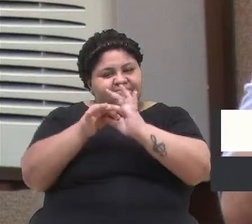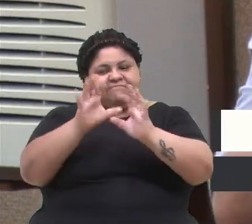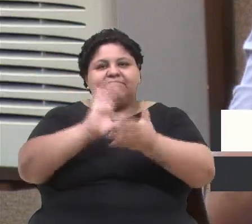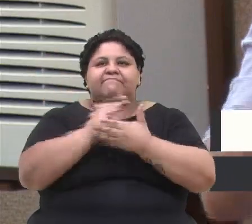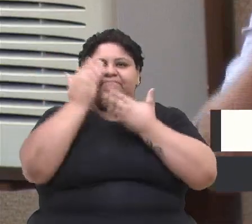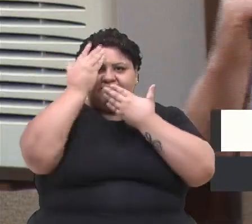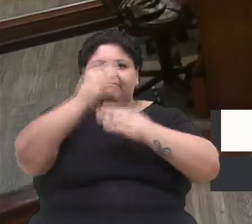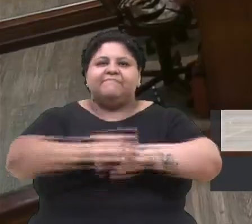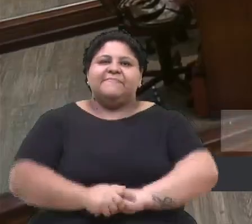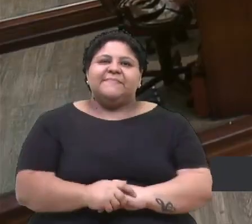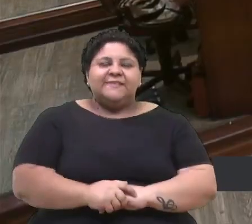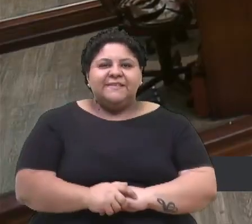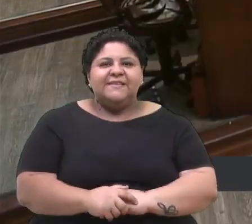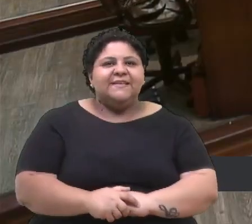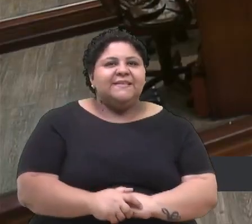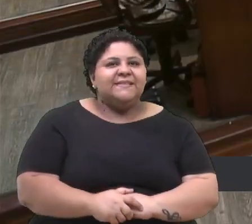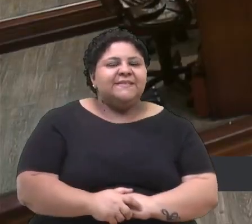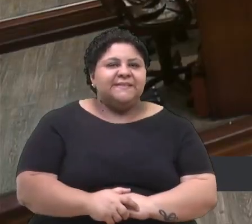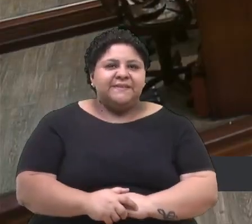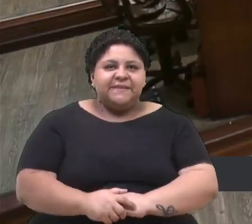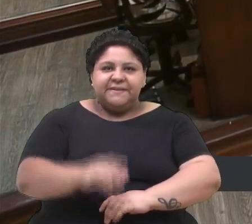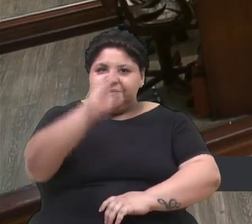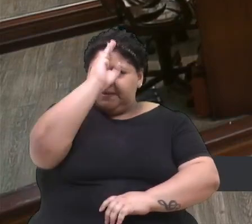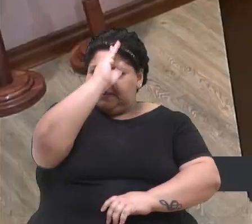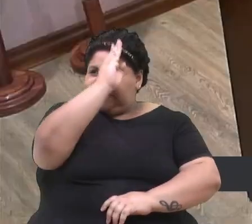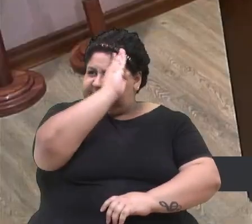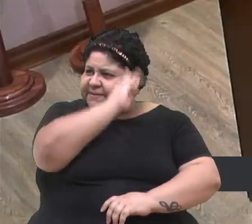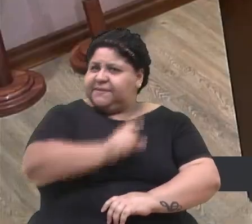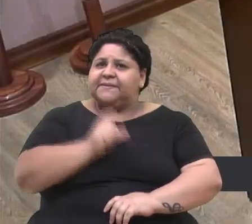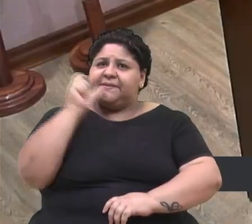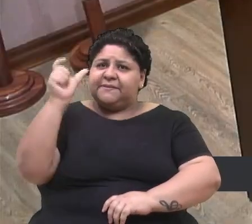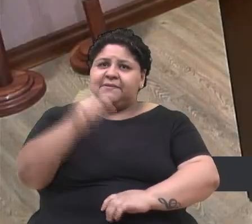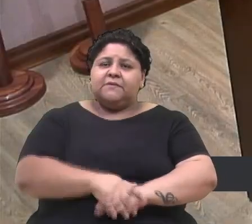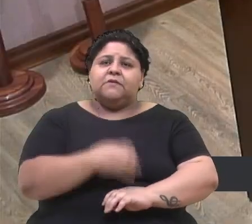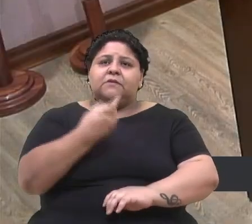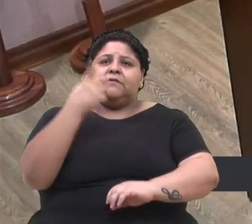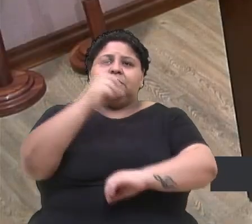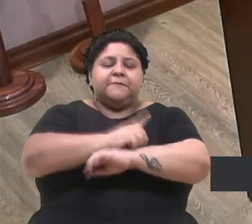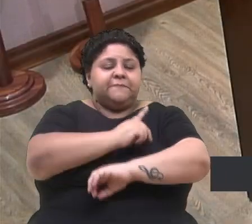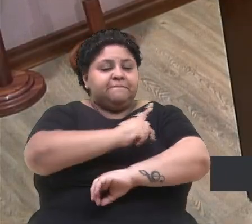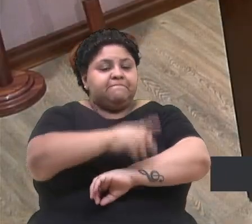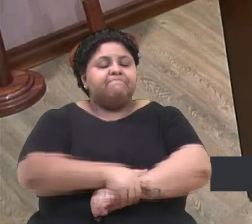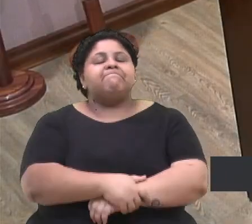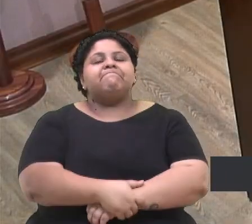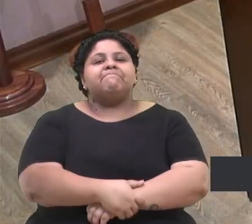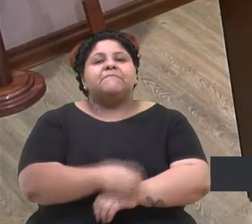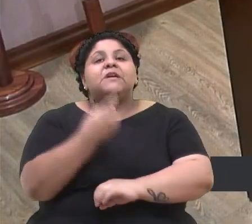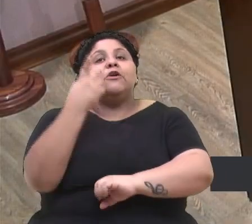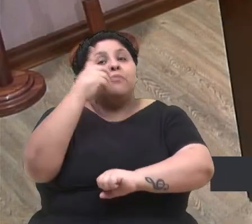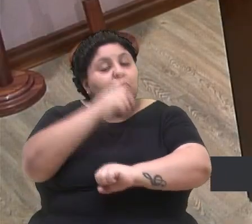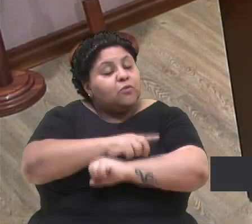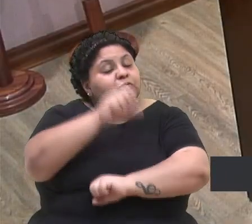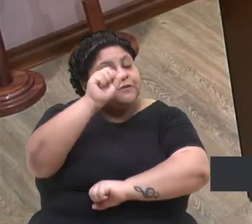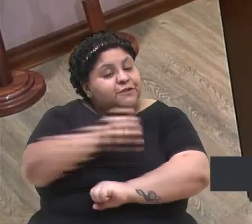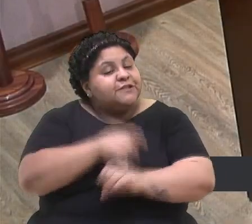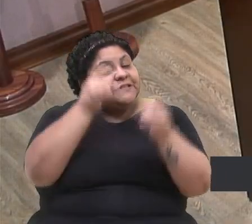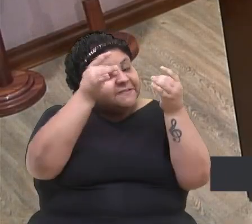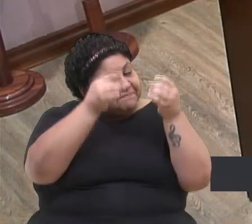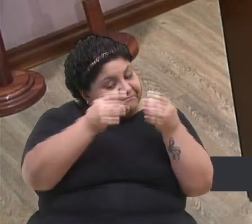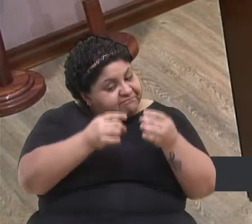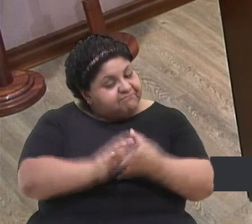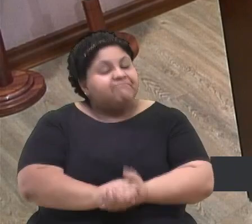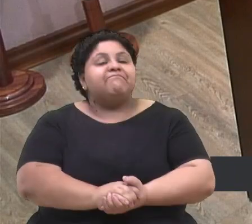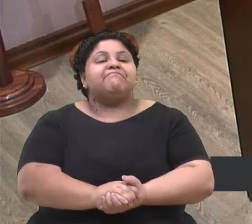Obrigado. Obrigado. Adriano Bressan, com a palavra. Bom dia, senhor presidente, senhoras e senhores vereadores. É um bom dia realmente muito especial